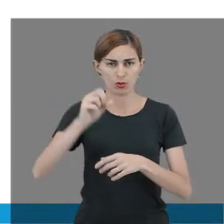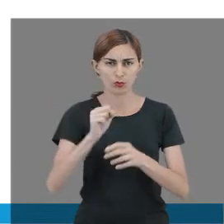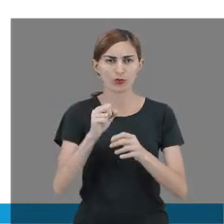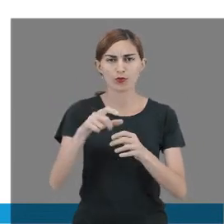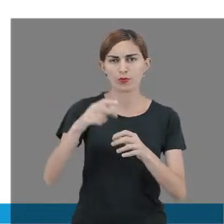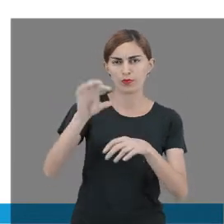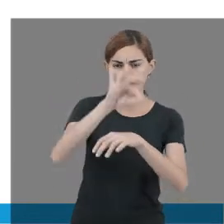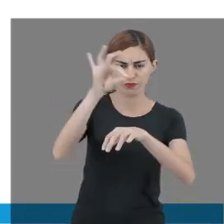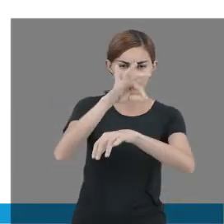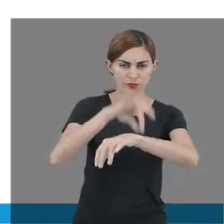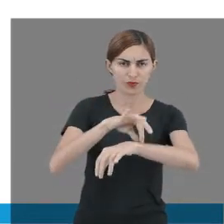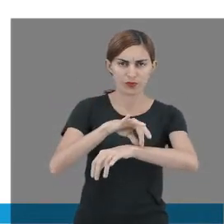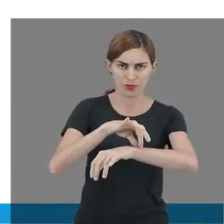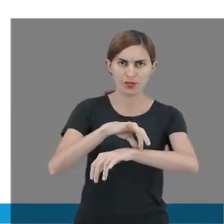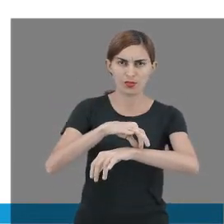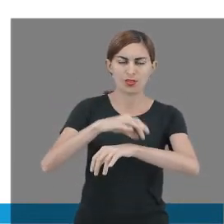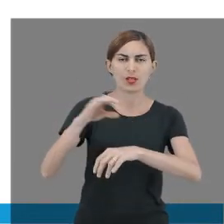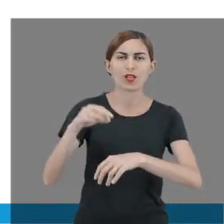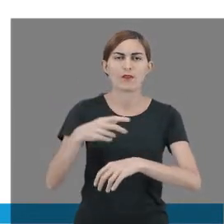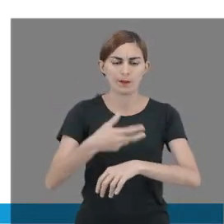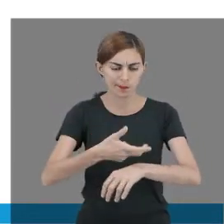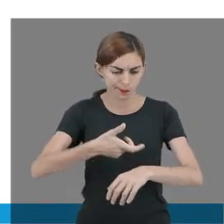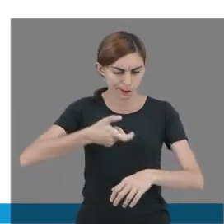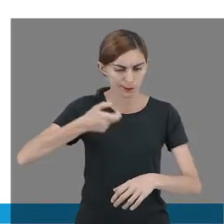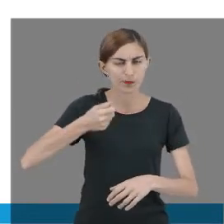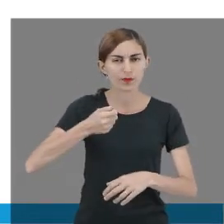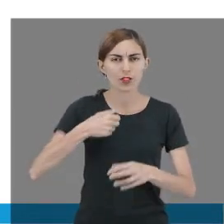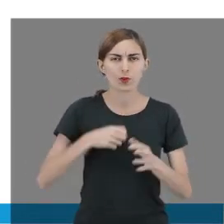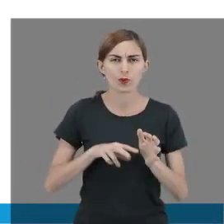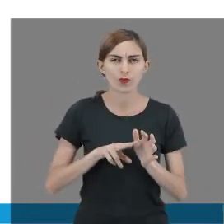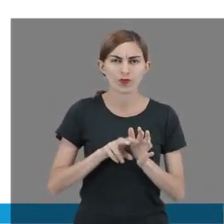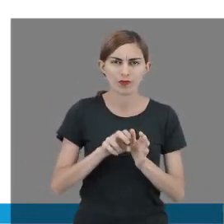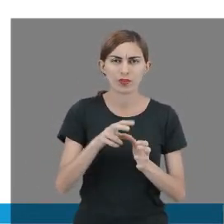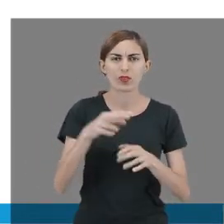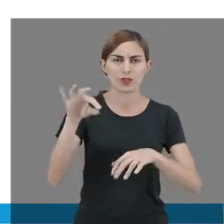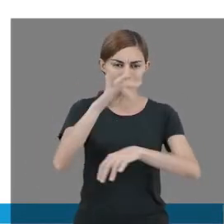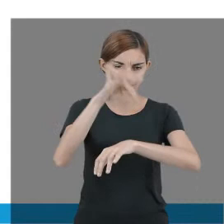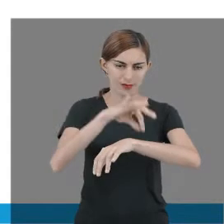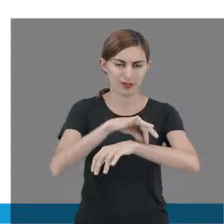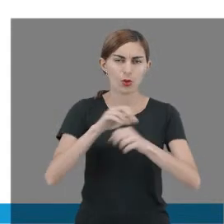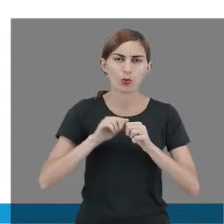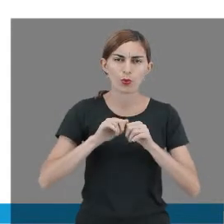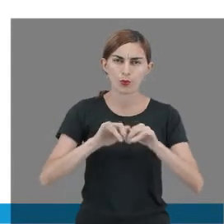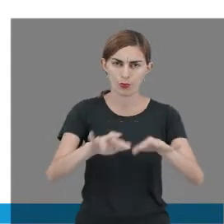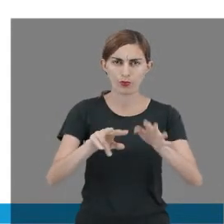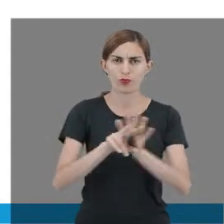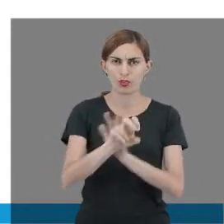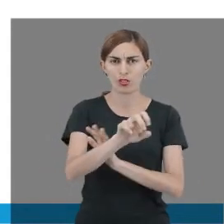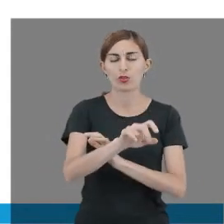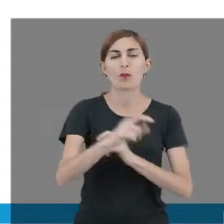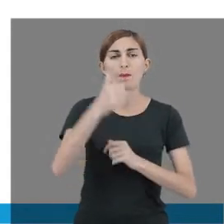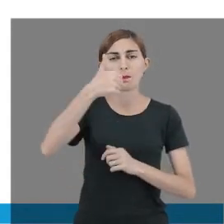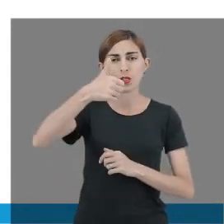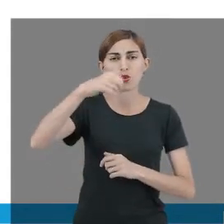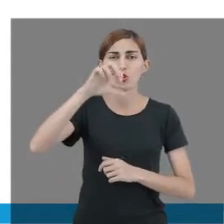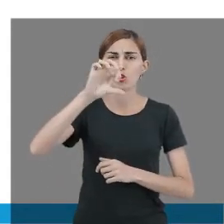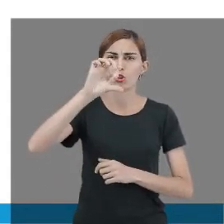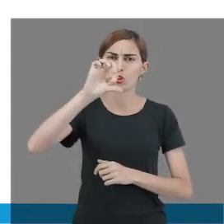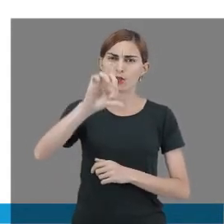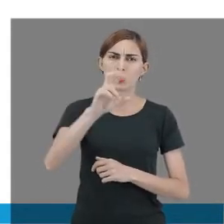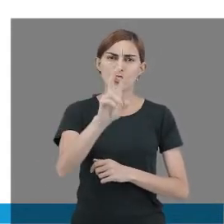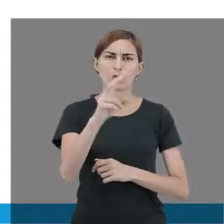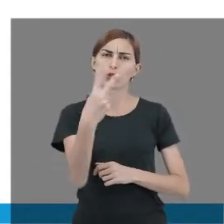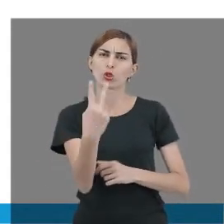outros vírus, ele pode ser transmitido através do mosquito. E em 1952 foi a primeira vez que